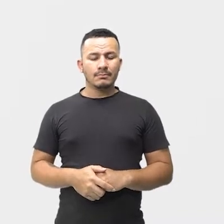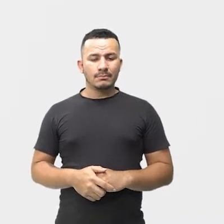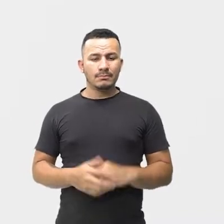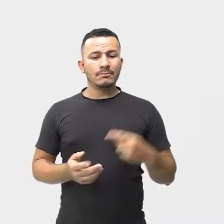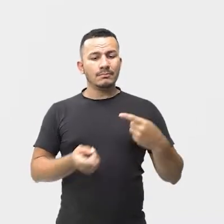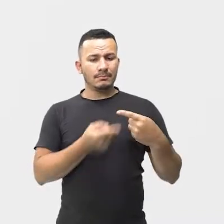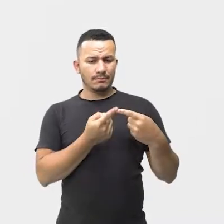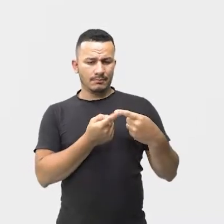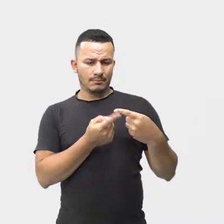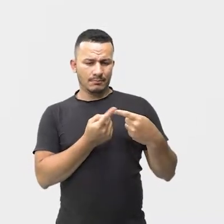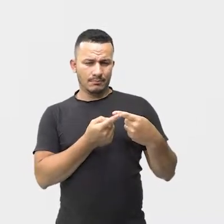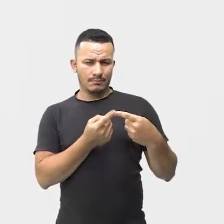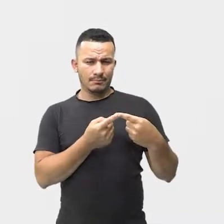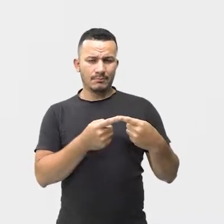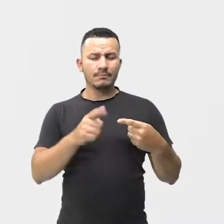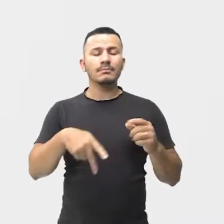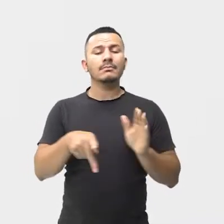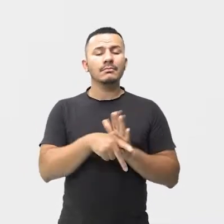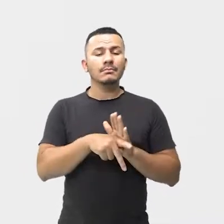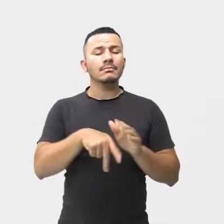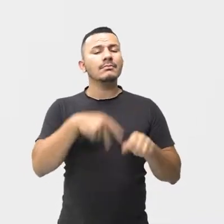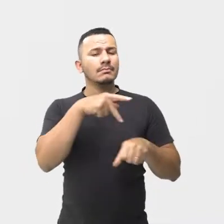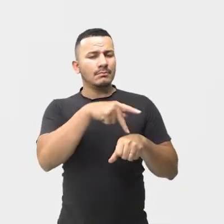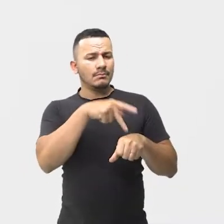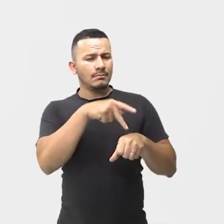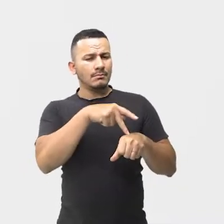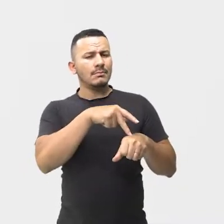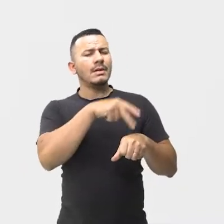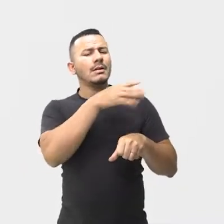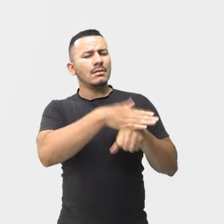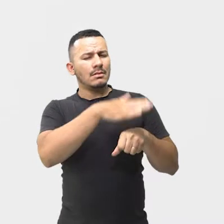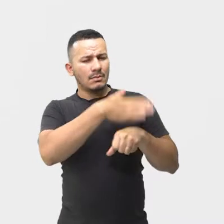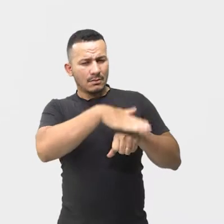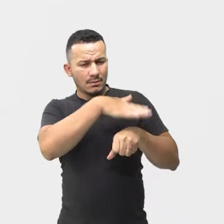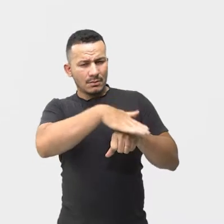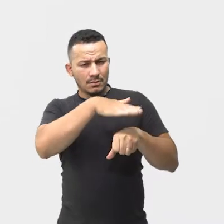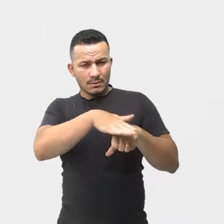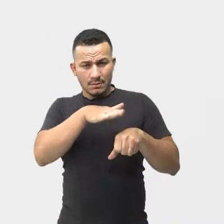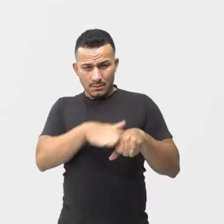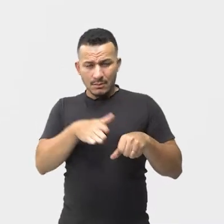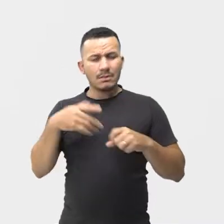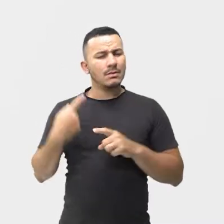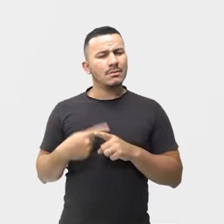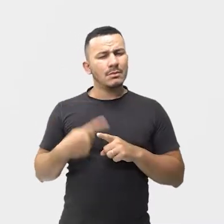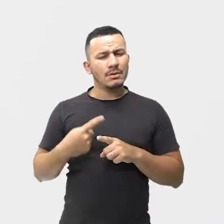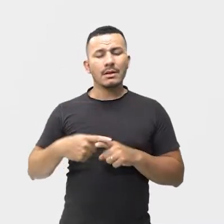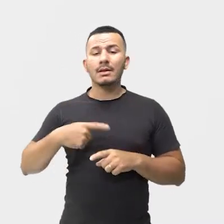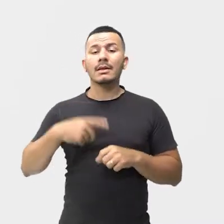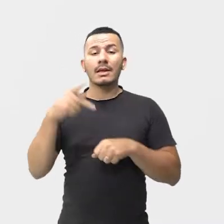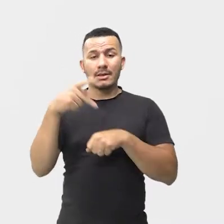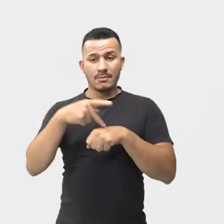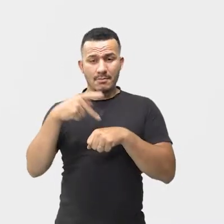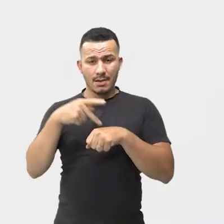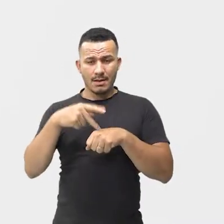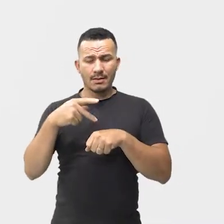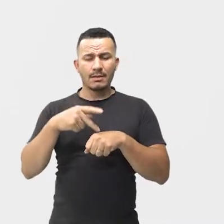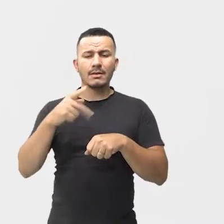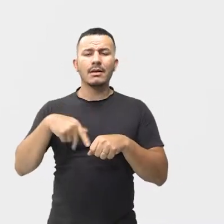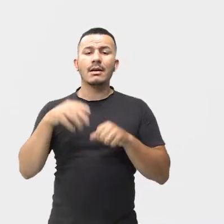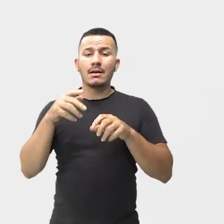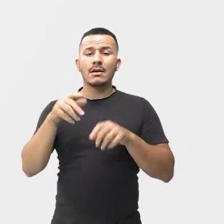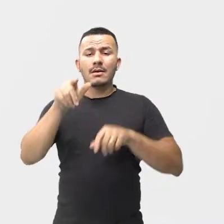paleolítico ou idade da pedra lascada. Por que pedra lascada? Porque eles pegavam aquelas pedras,